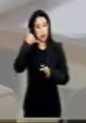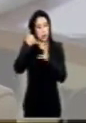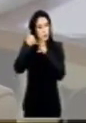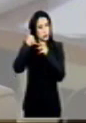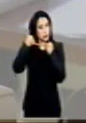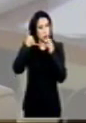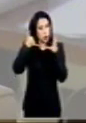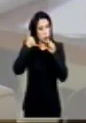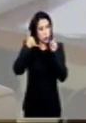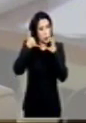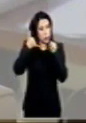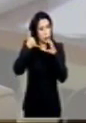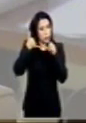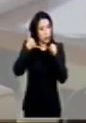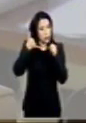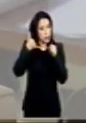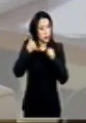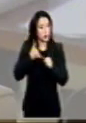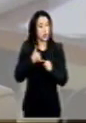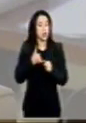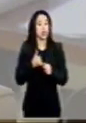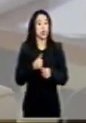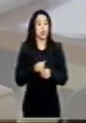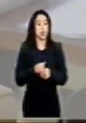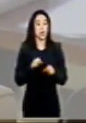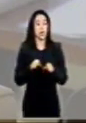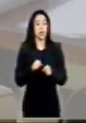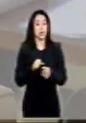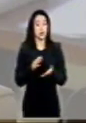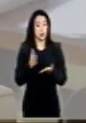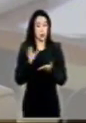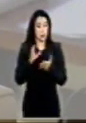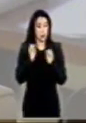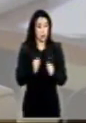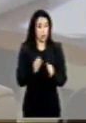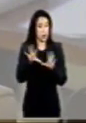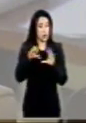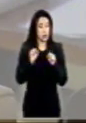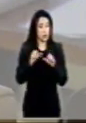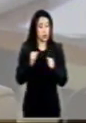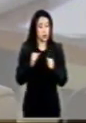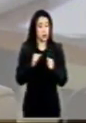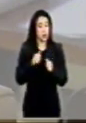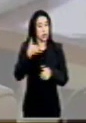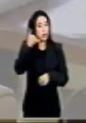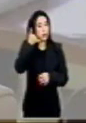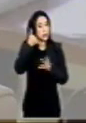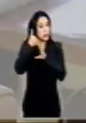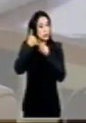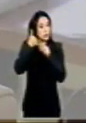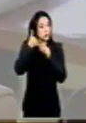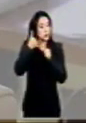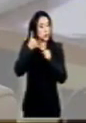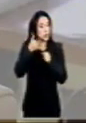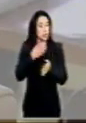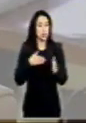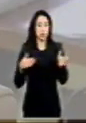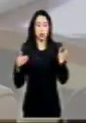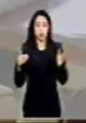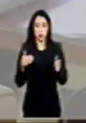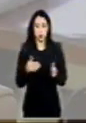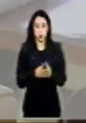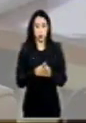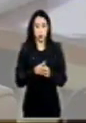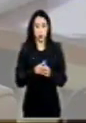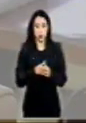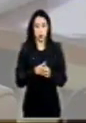porém, deferiu a quebra do sigilo referente aos extratos telefônicos atinentes às ligações captadas